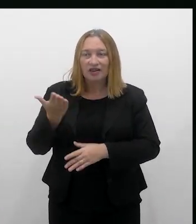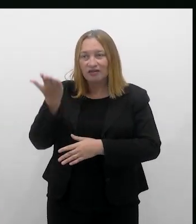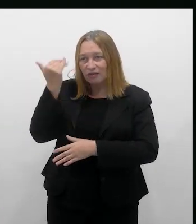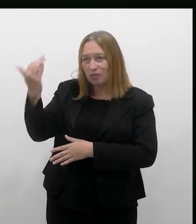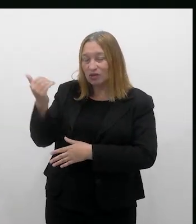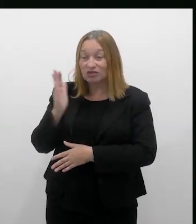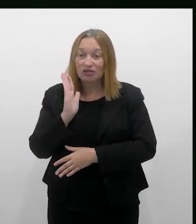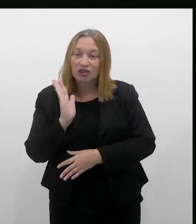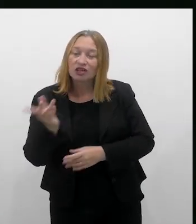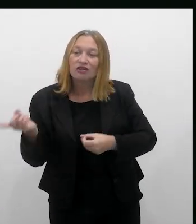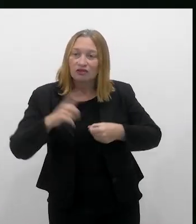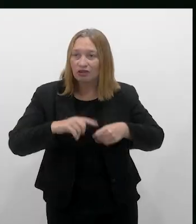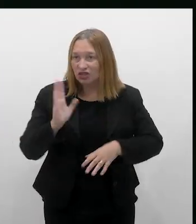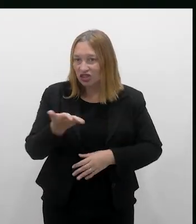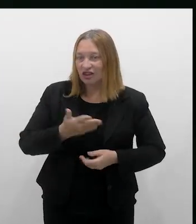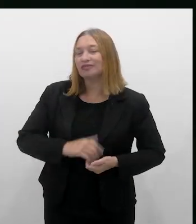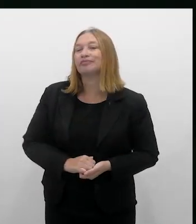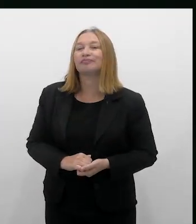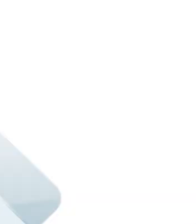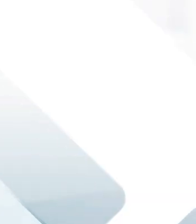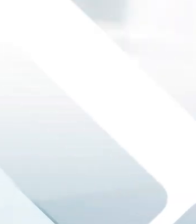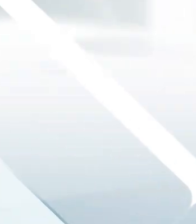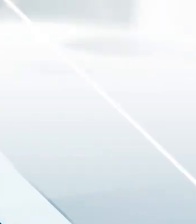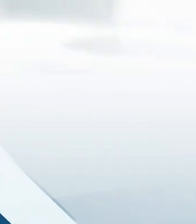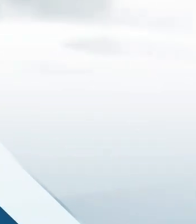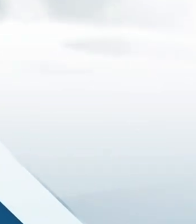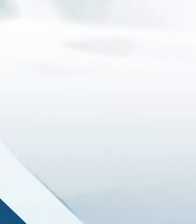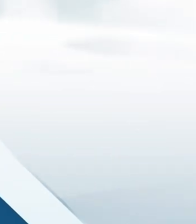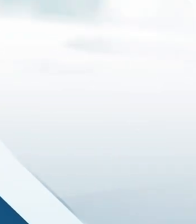já está na 7ª edição. A gente volta já já.